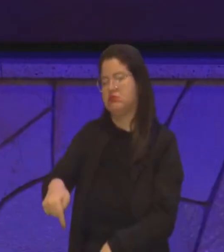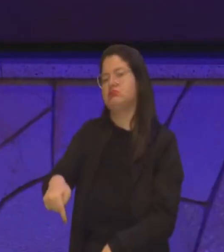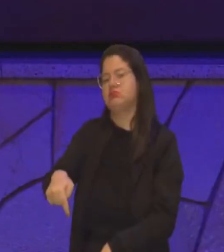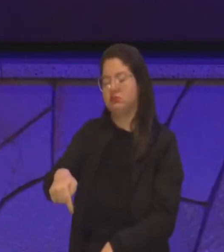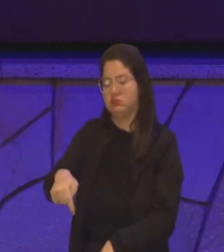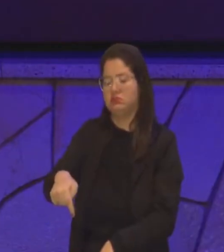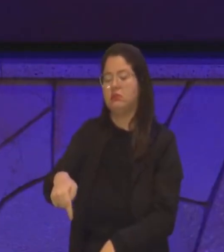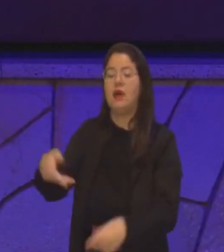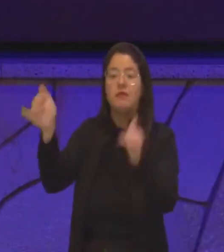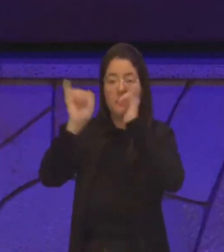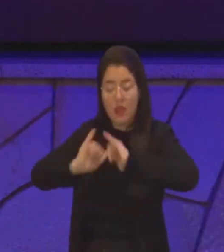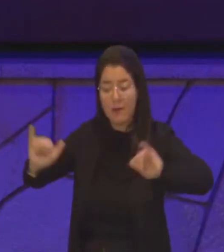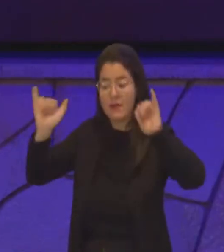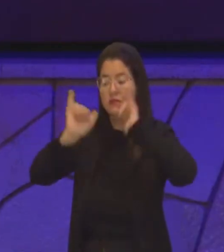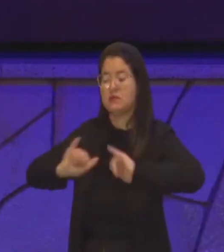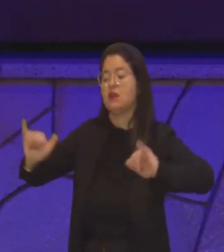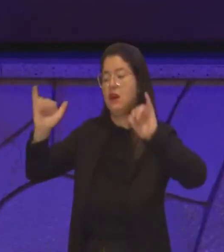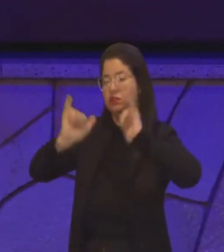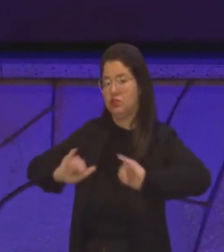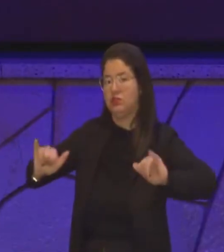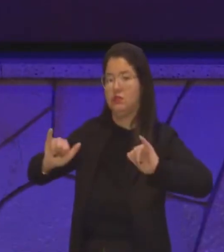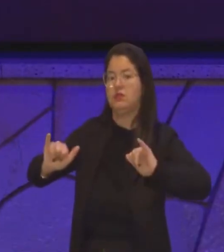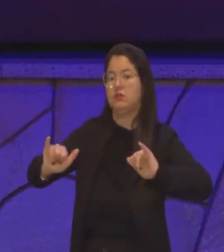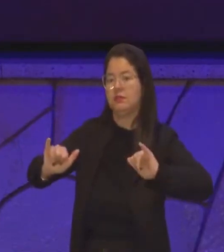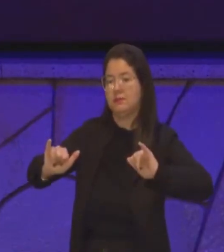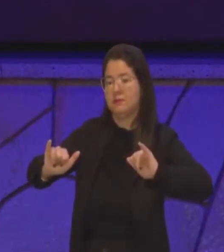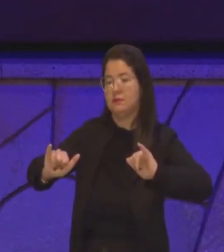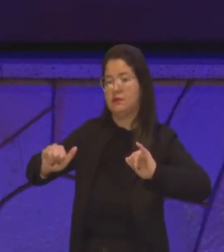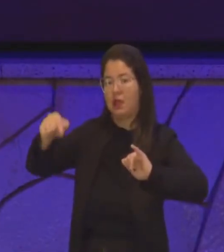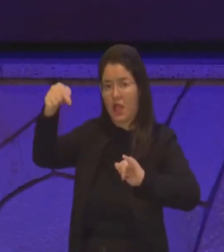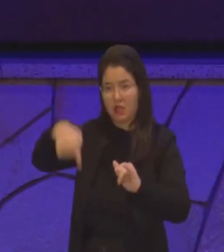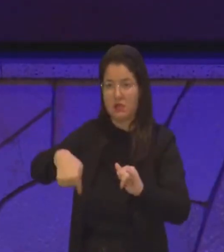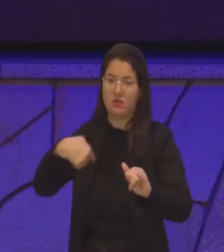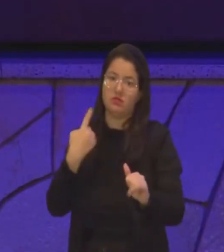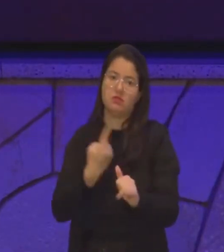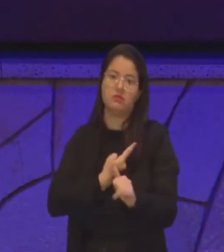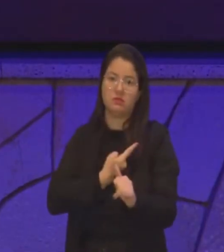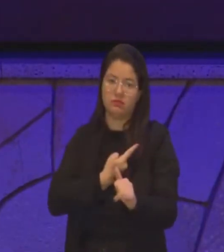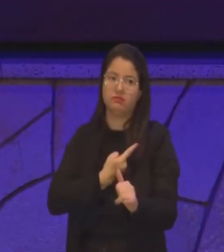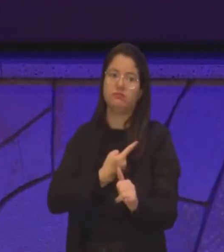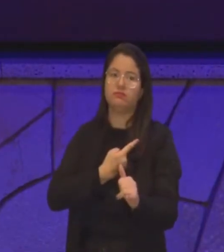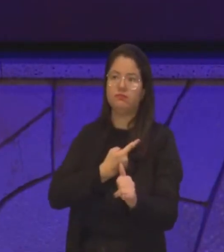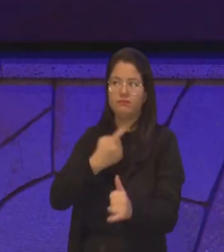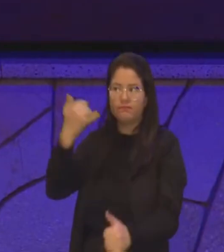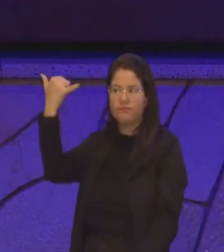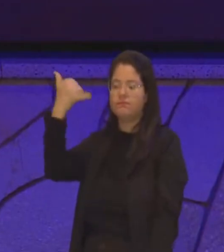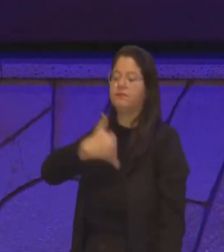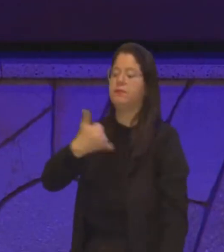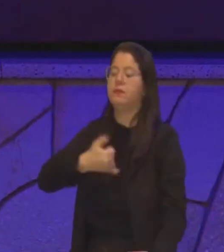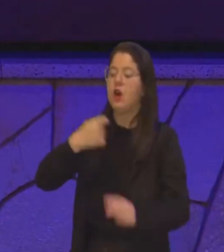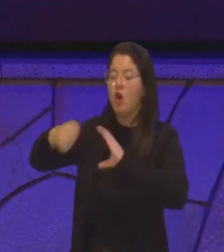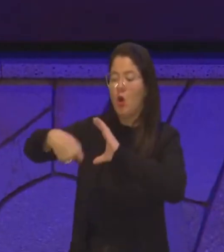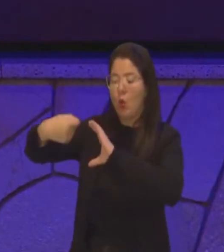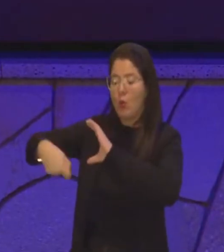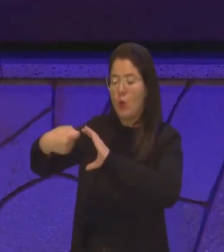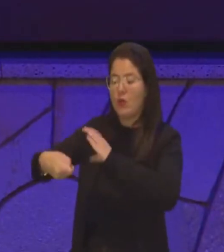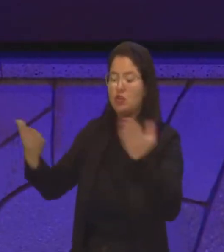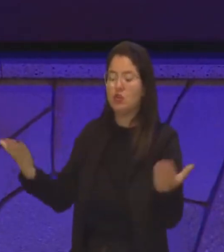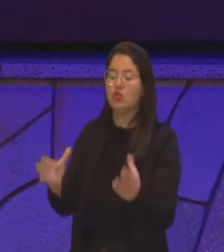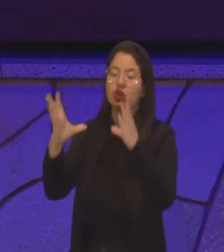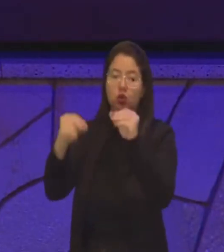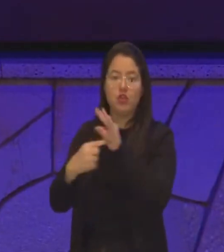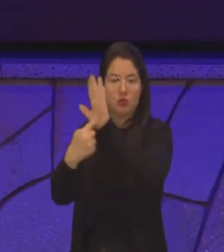através da mensagem aqui entoada. E o vídeo desta noite comunica